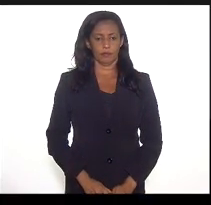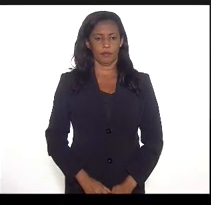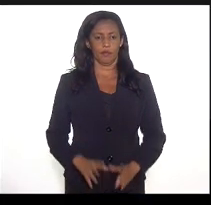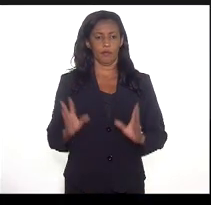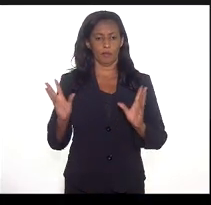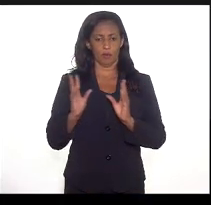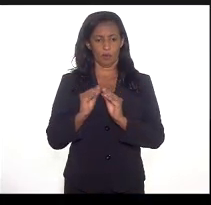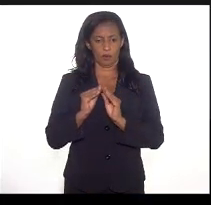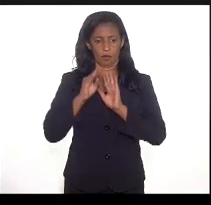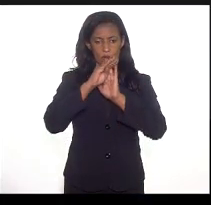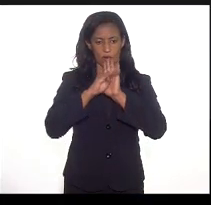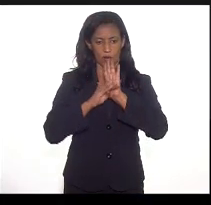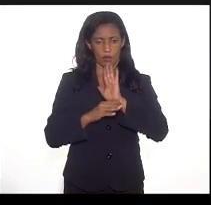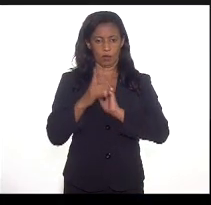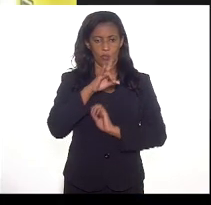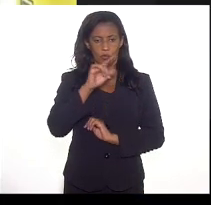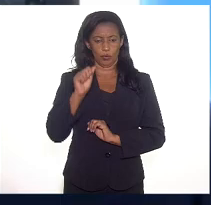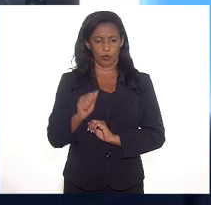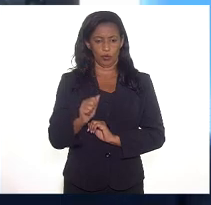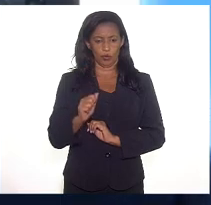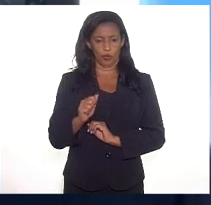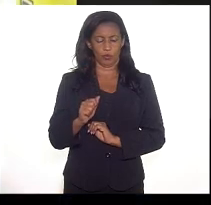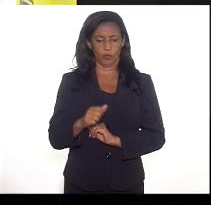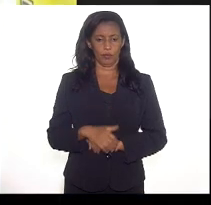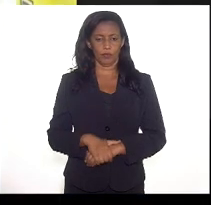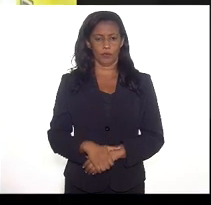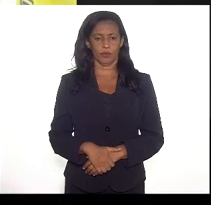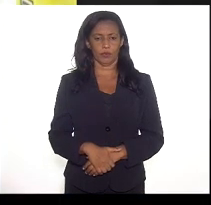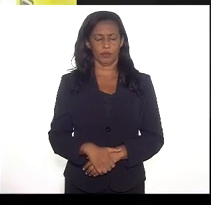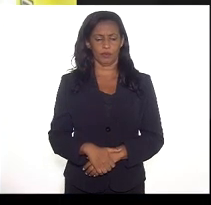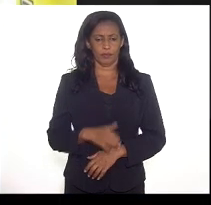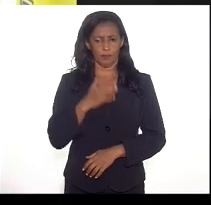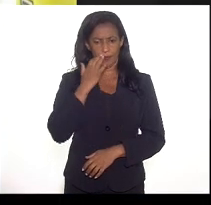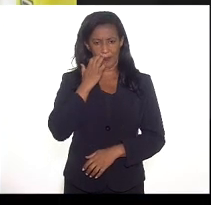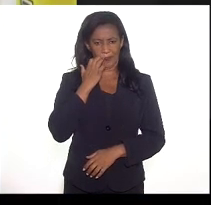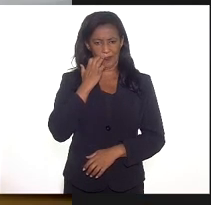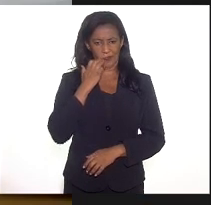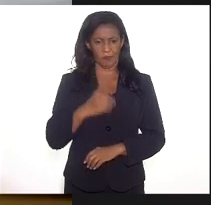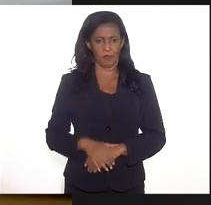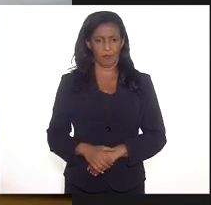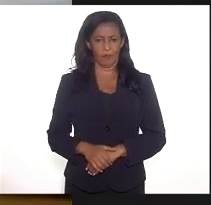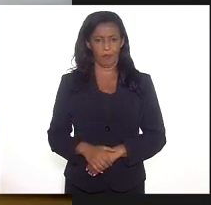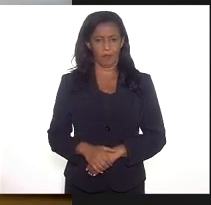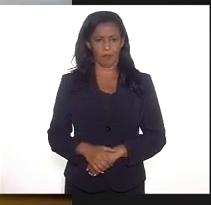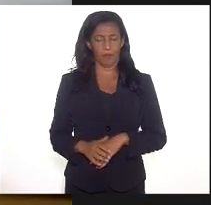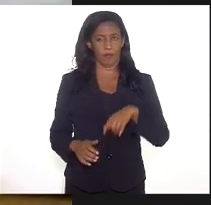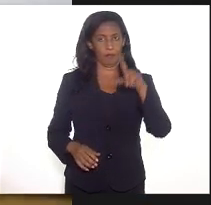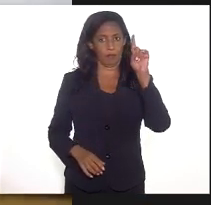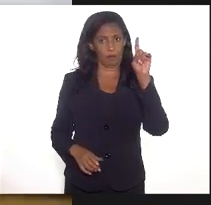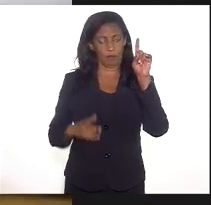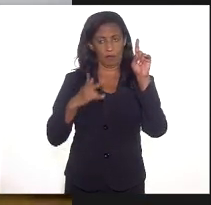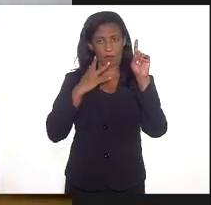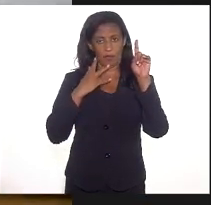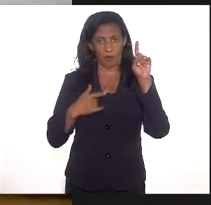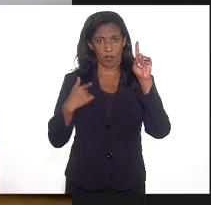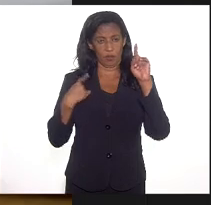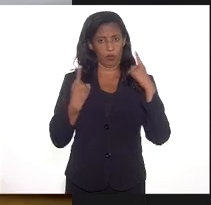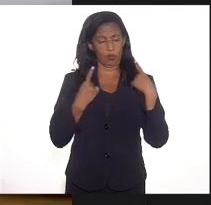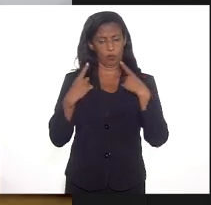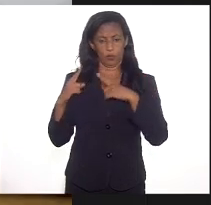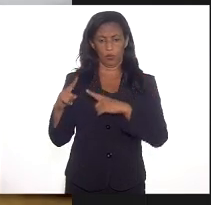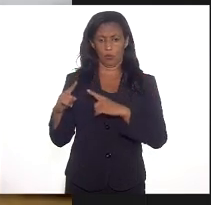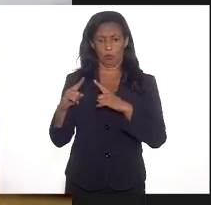Incluído na ordem do dia, de acordo com o parágrafo presidente, do artigo 40. Presidente, queria deixar claro que eu sou contra, tá certo?